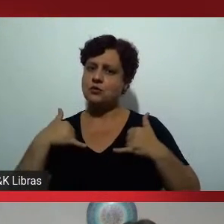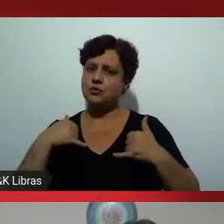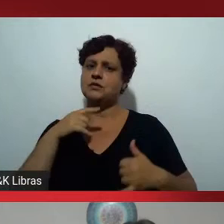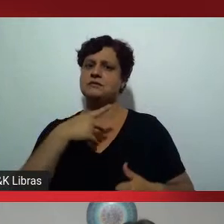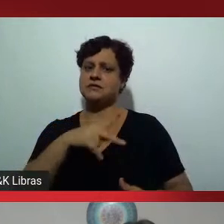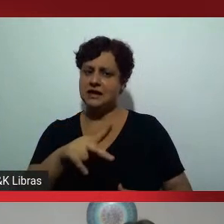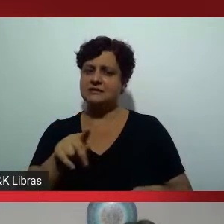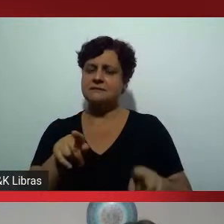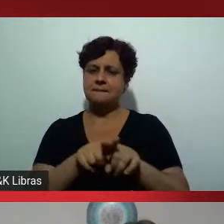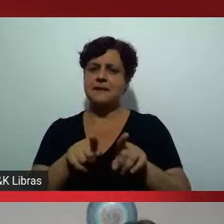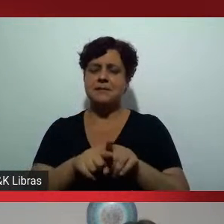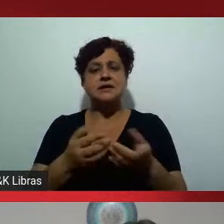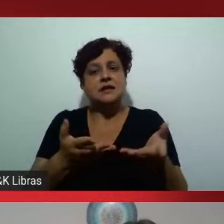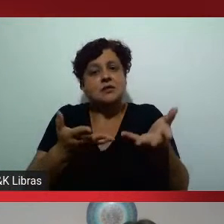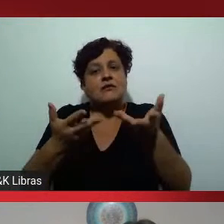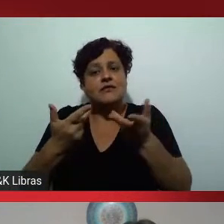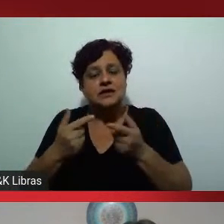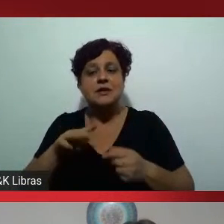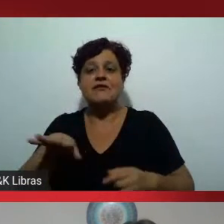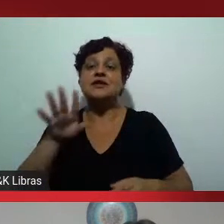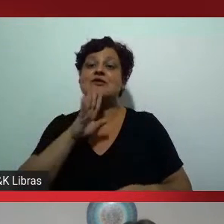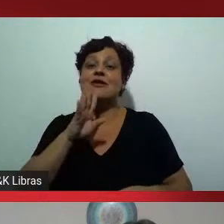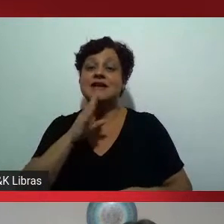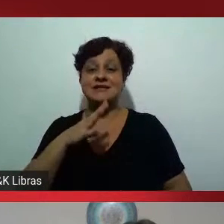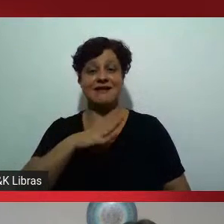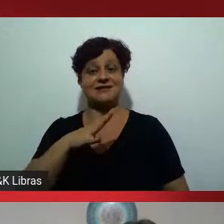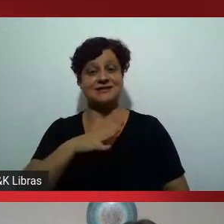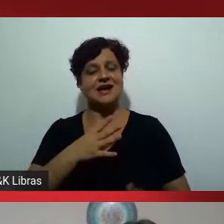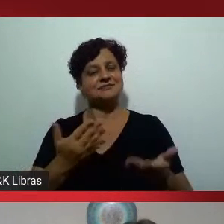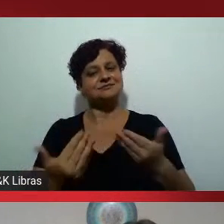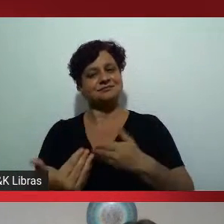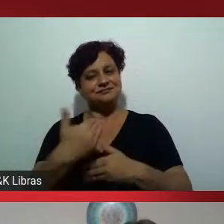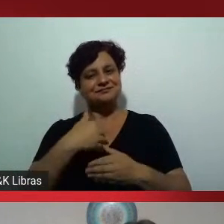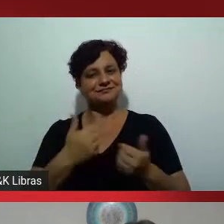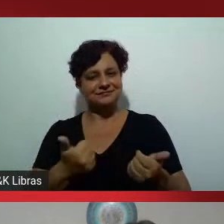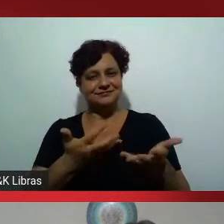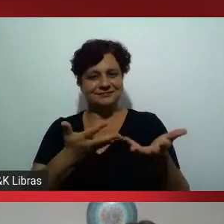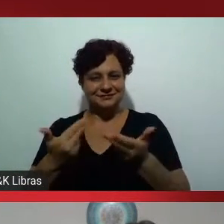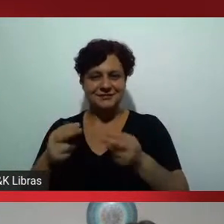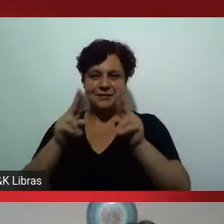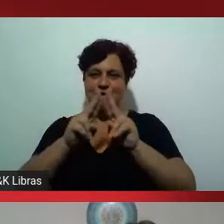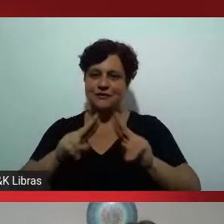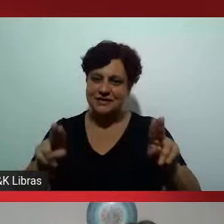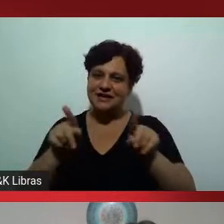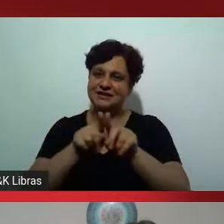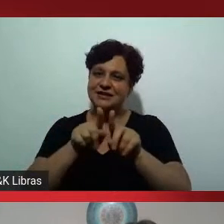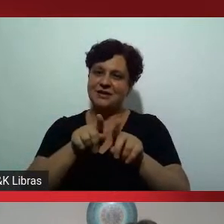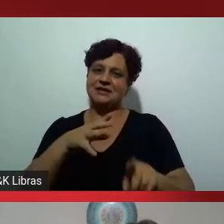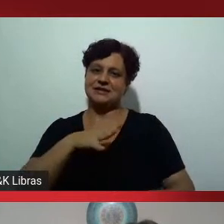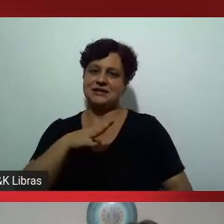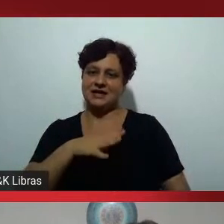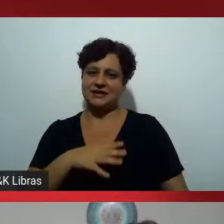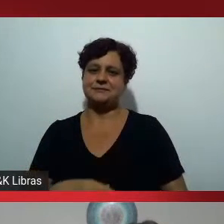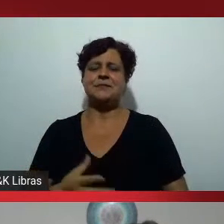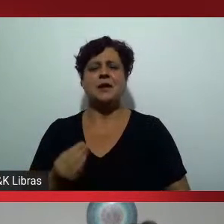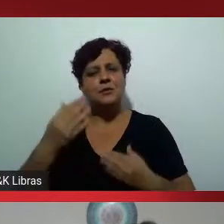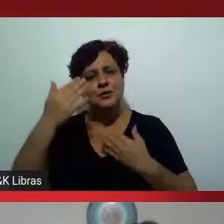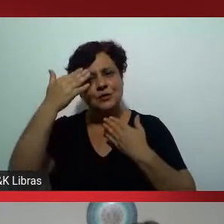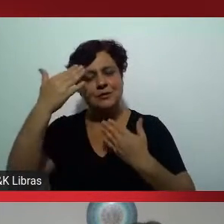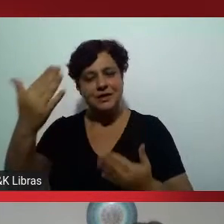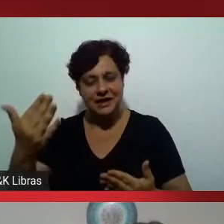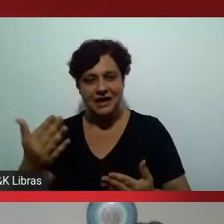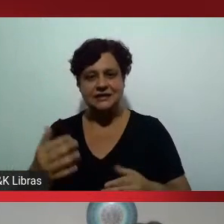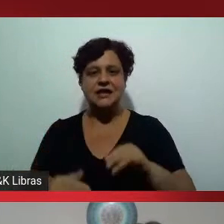e fico convido para que vocês nos conheçam ou seja vão ser muito bem recebidos pela universidade pela cidade muito obrigada